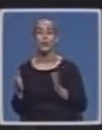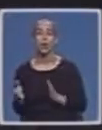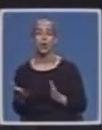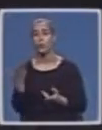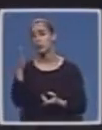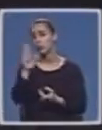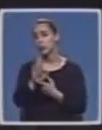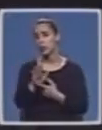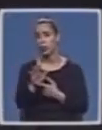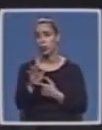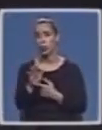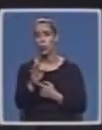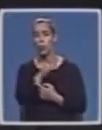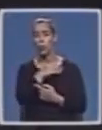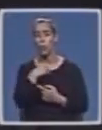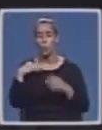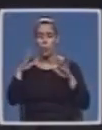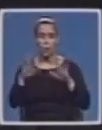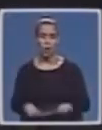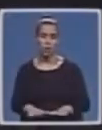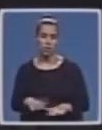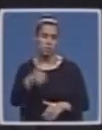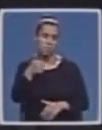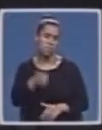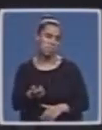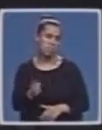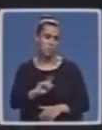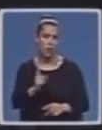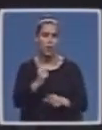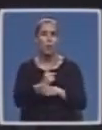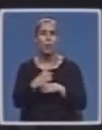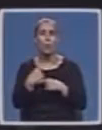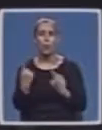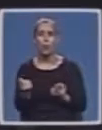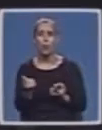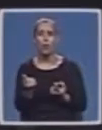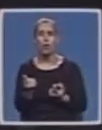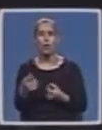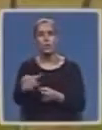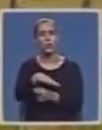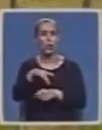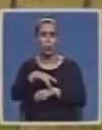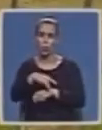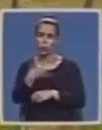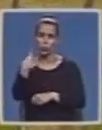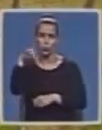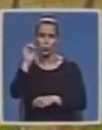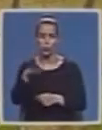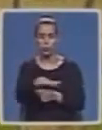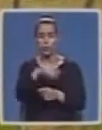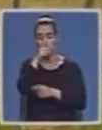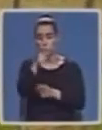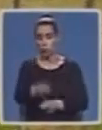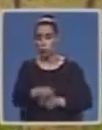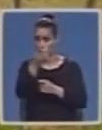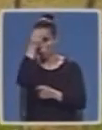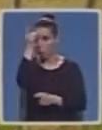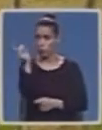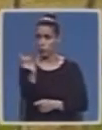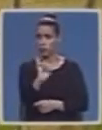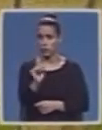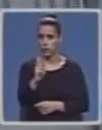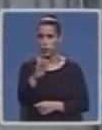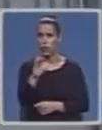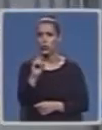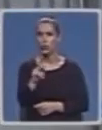apresentam um atestado médico que não é muito correto porque efetivamente não se trata de uma situação de doença. O setor agrícola não ficou esquecido.